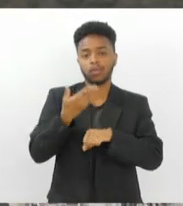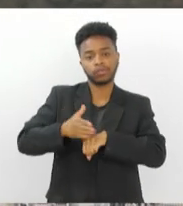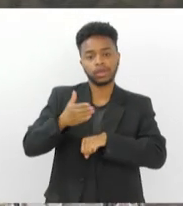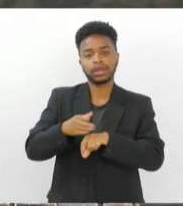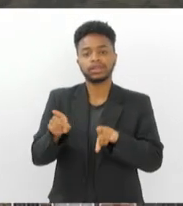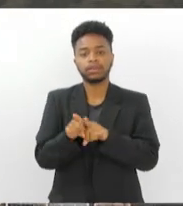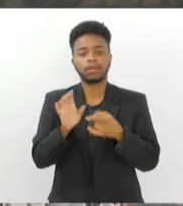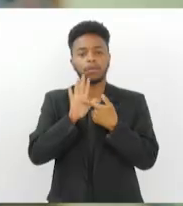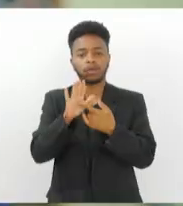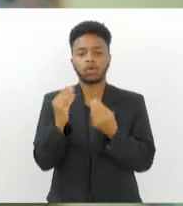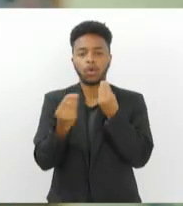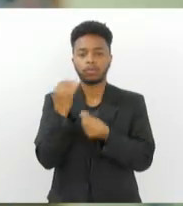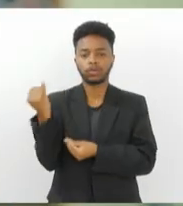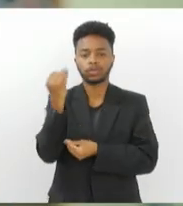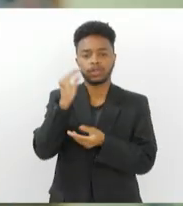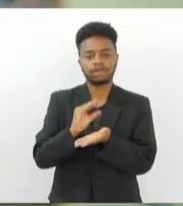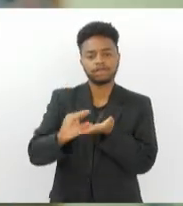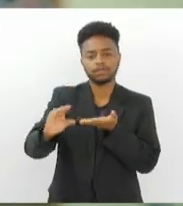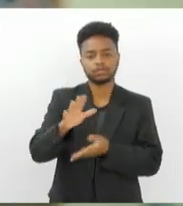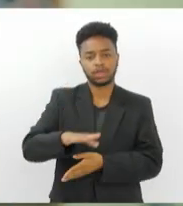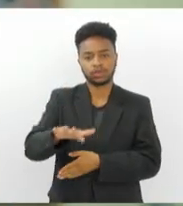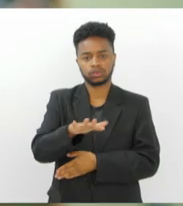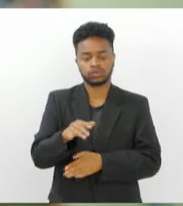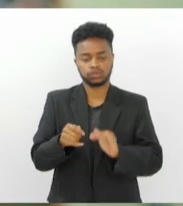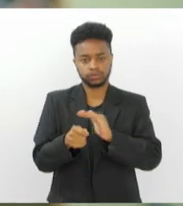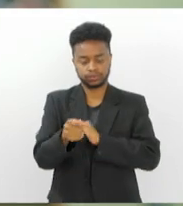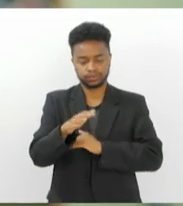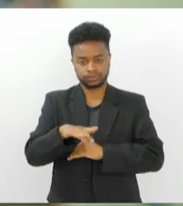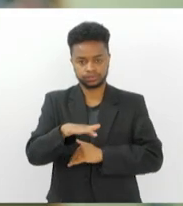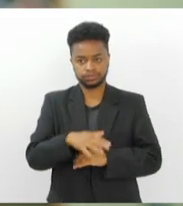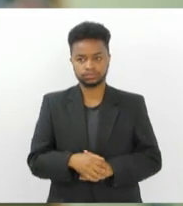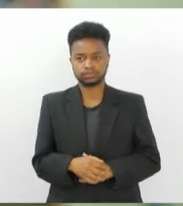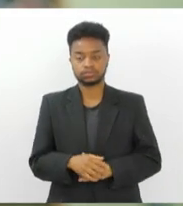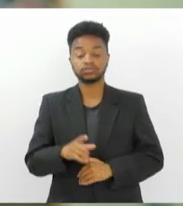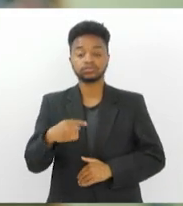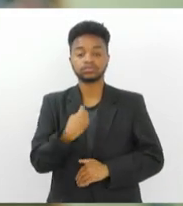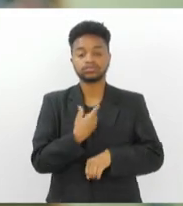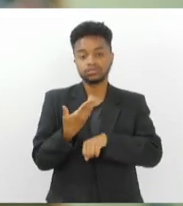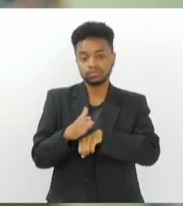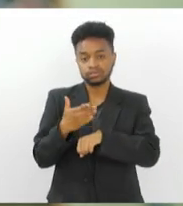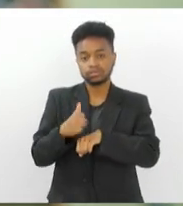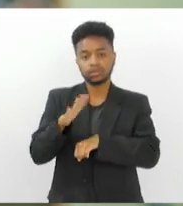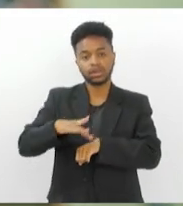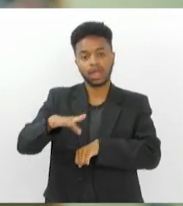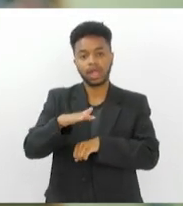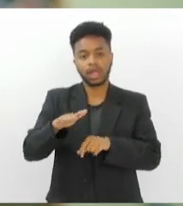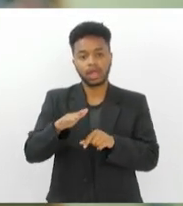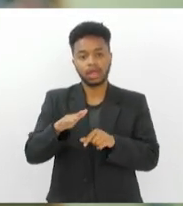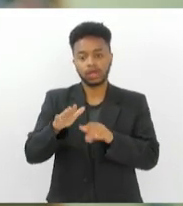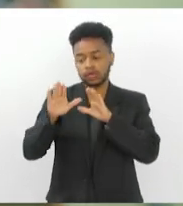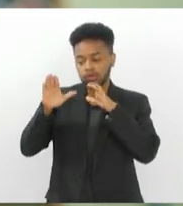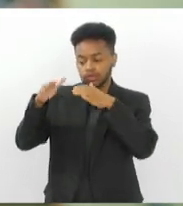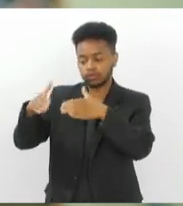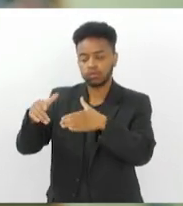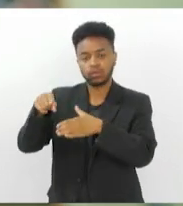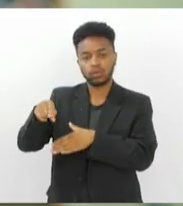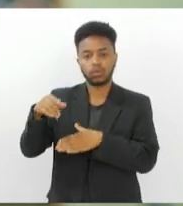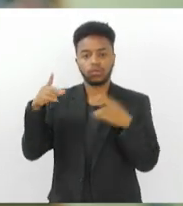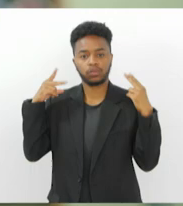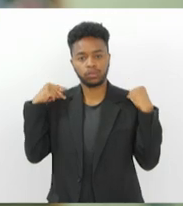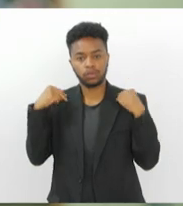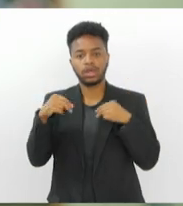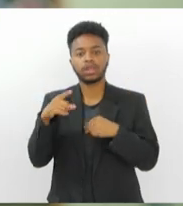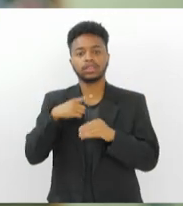investimentos na área todo o nosso treinamento na parte operacional né voltada aos pilotos é baseado numa